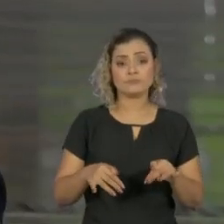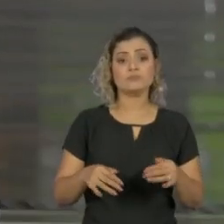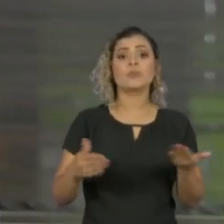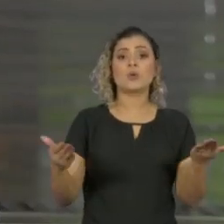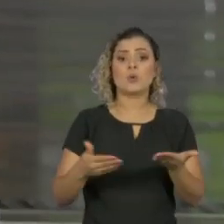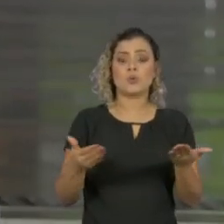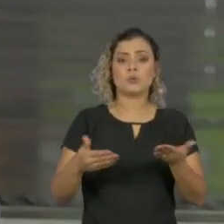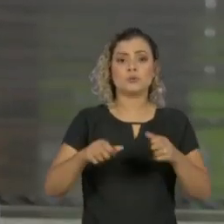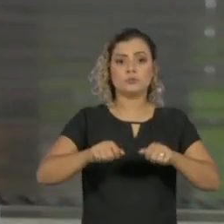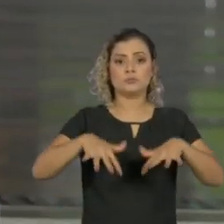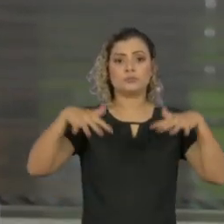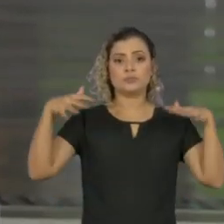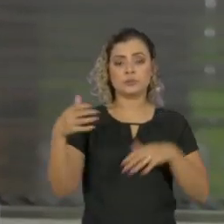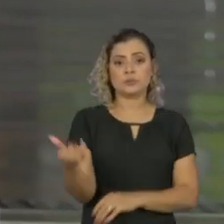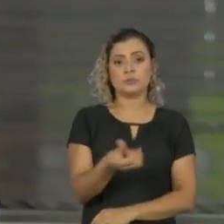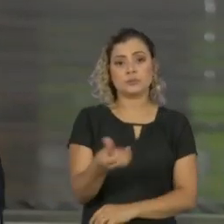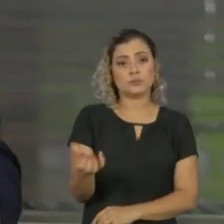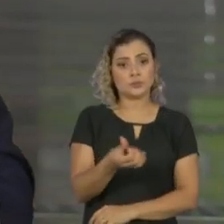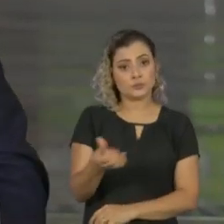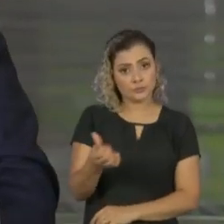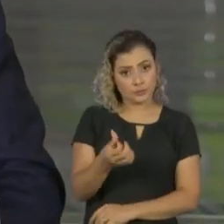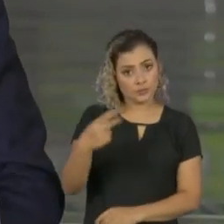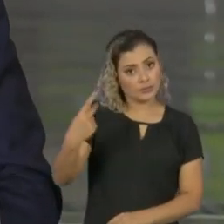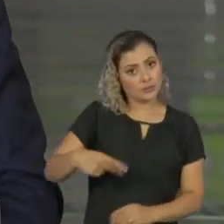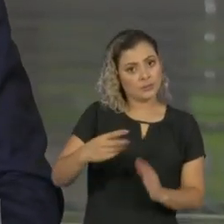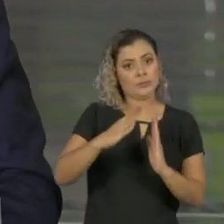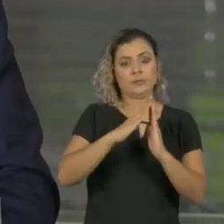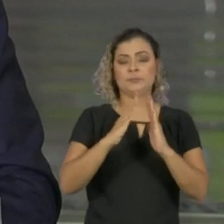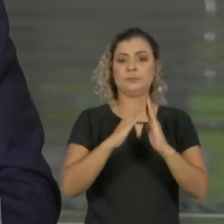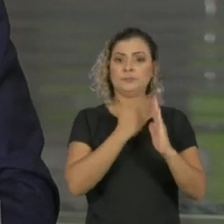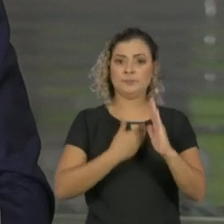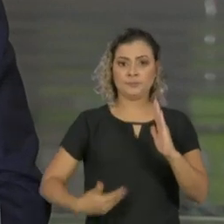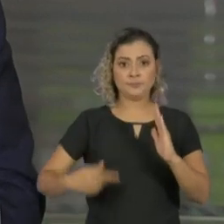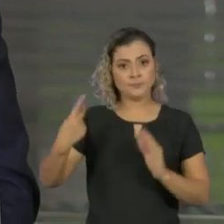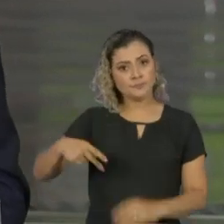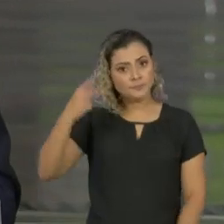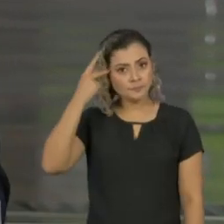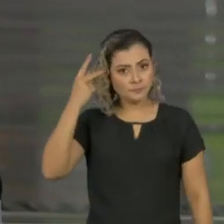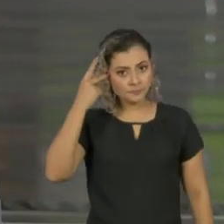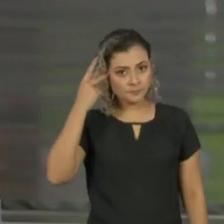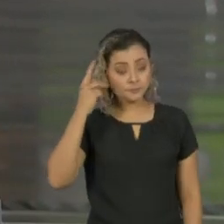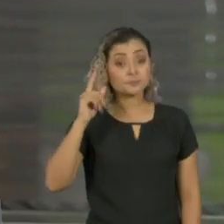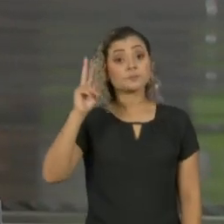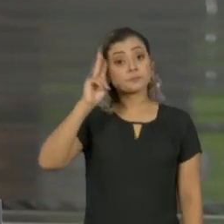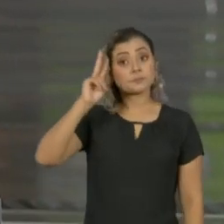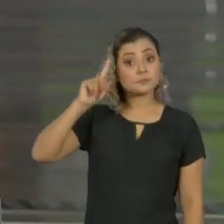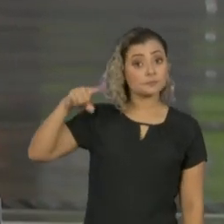hoje, sexta-feira, aqui no Palácio dos Bandeirantes, em São Paulo. Na próxima